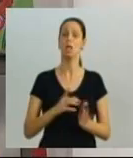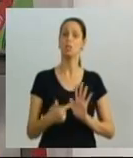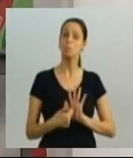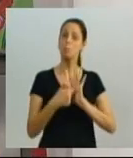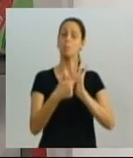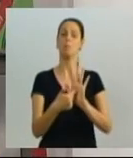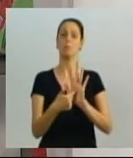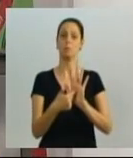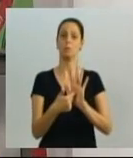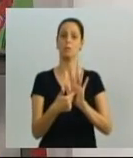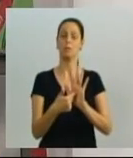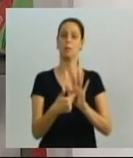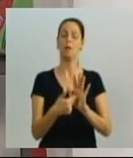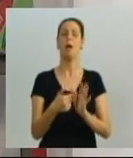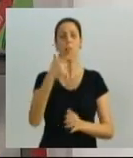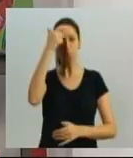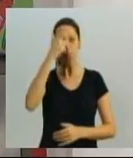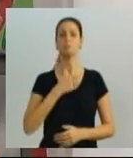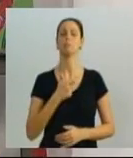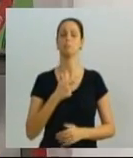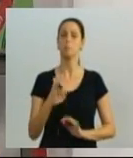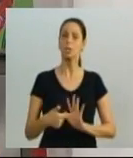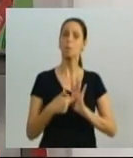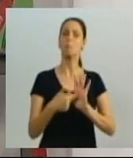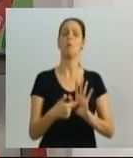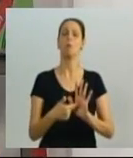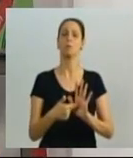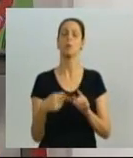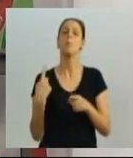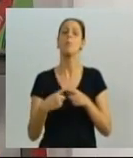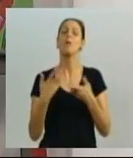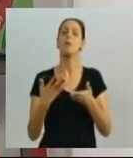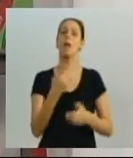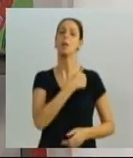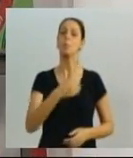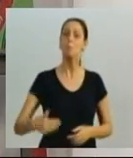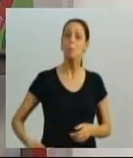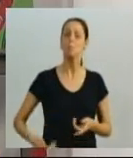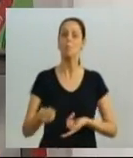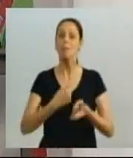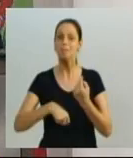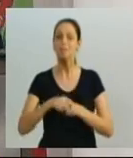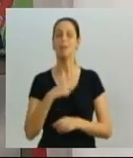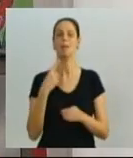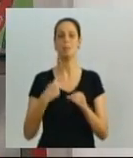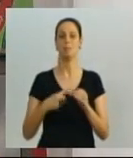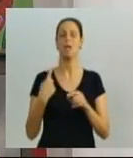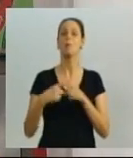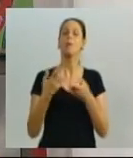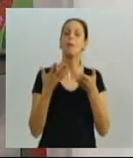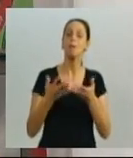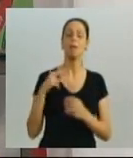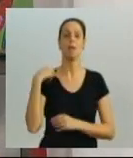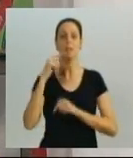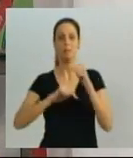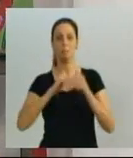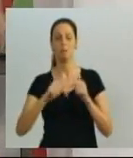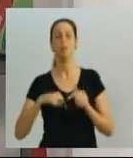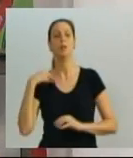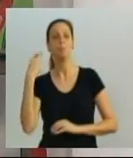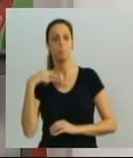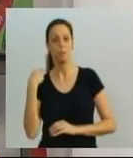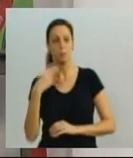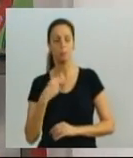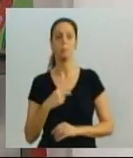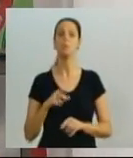mostrem a sua cara, que mostrem porque querem governar a cidade, porque querem ser vereadores, né?